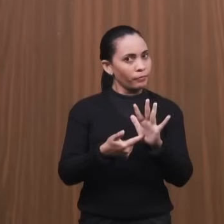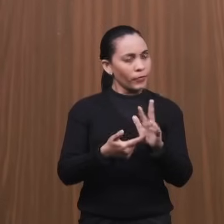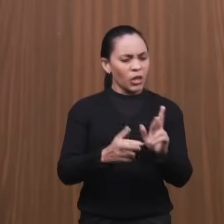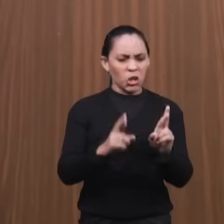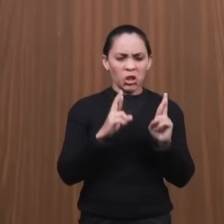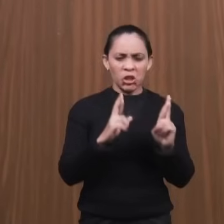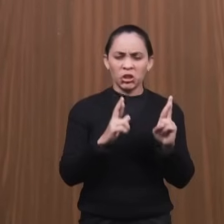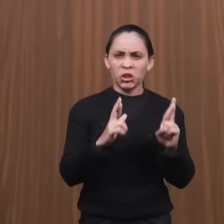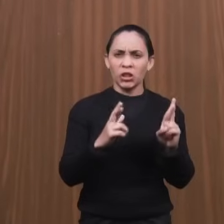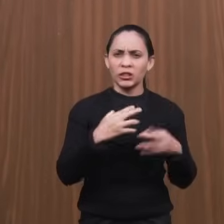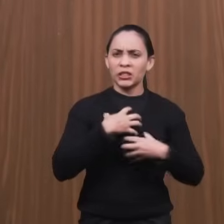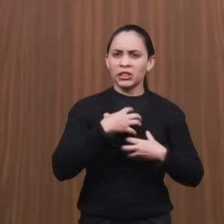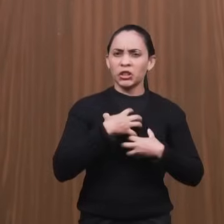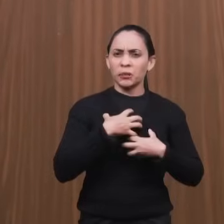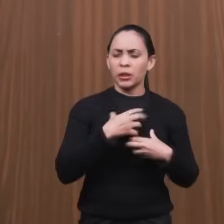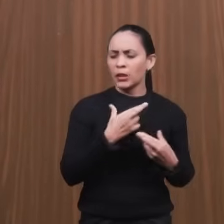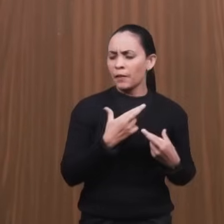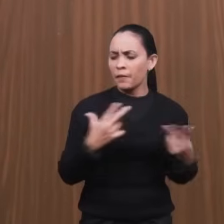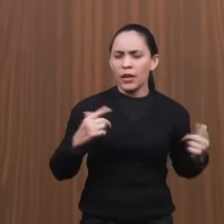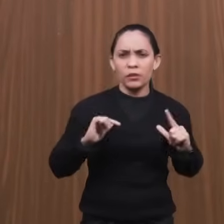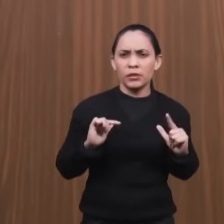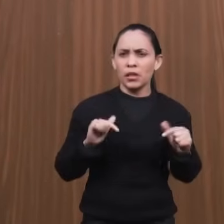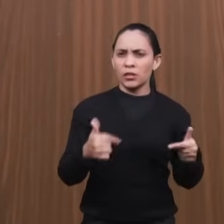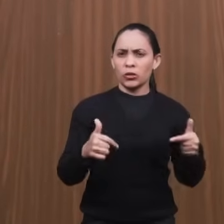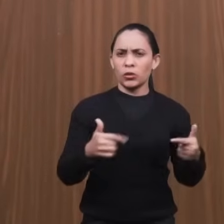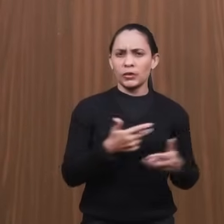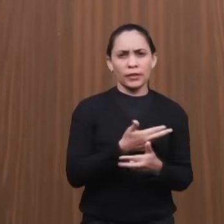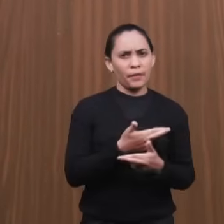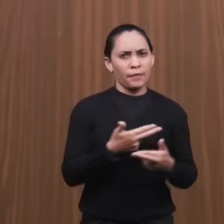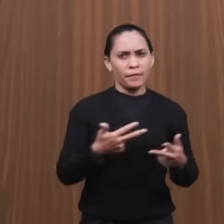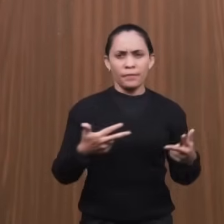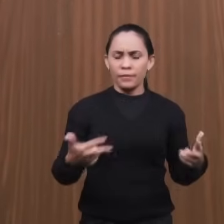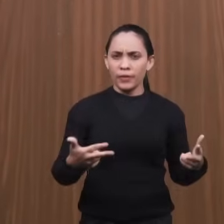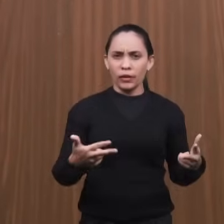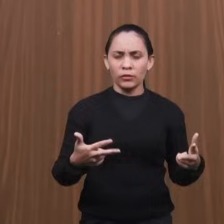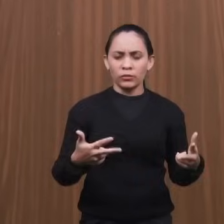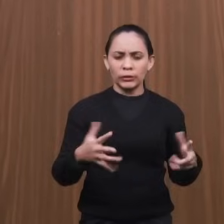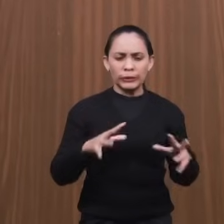sorte de sentimentos e de ações que trazem ao